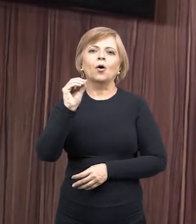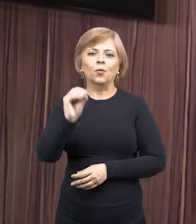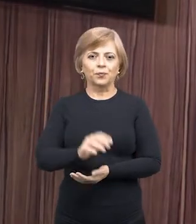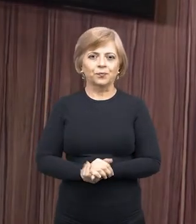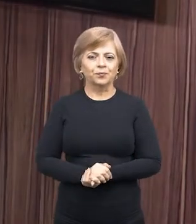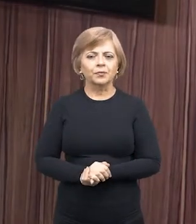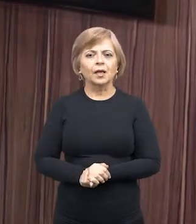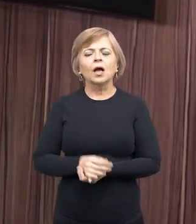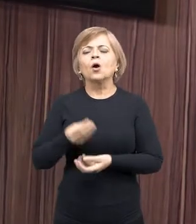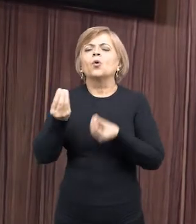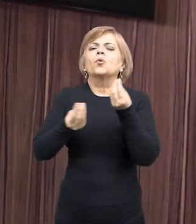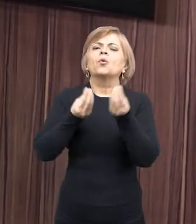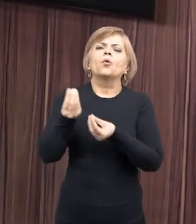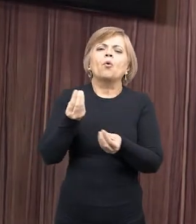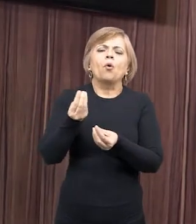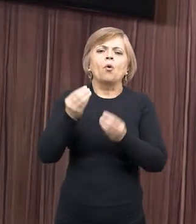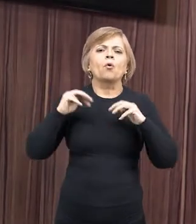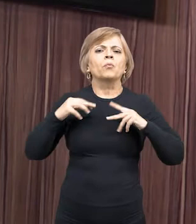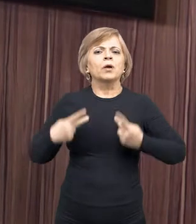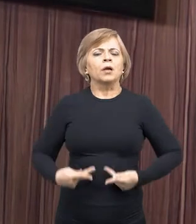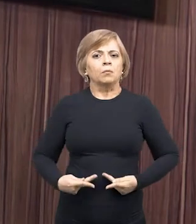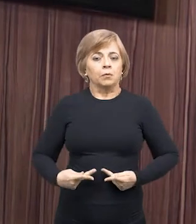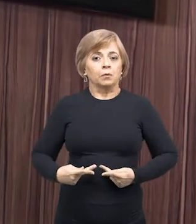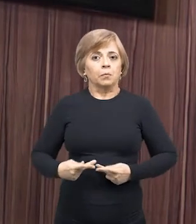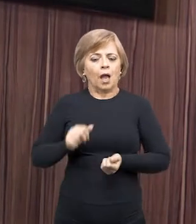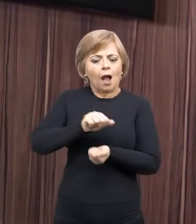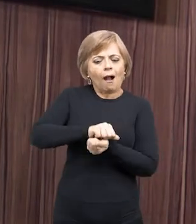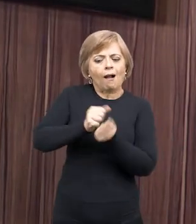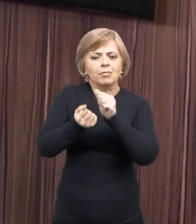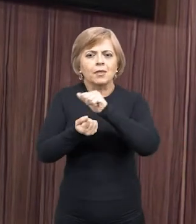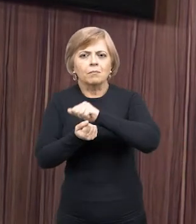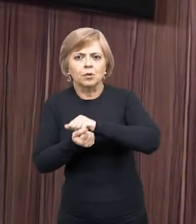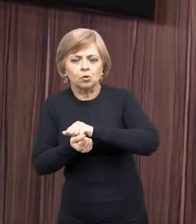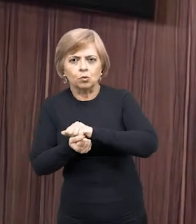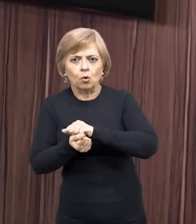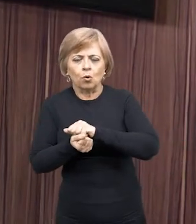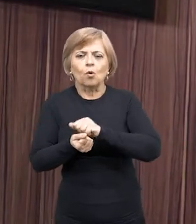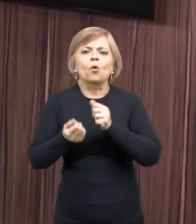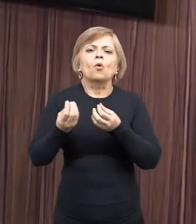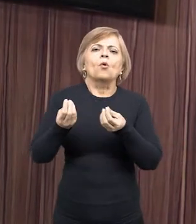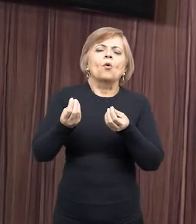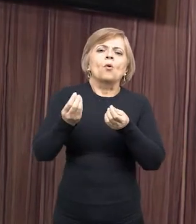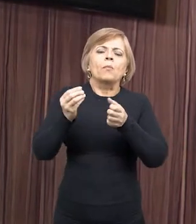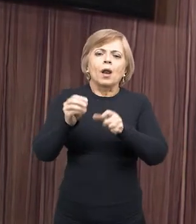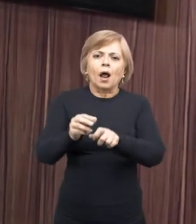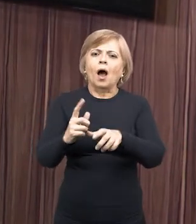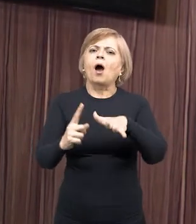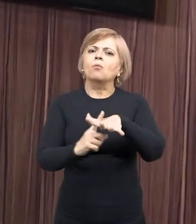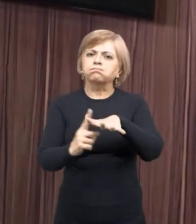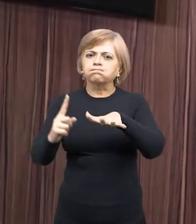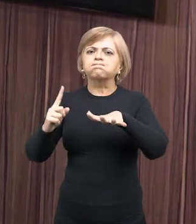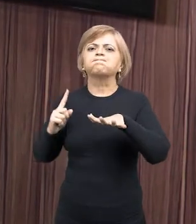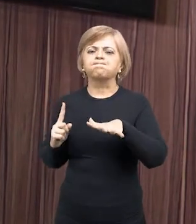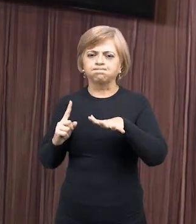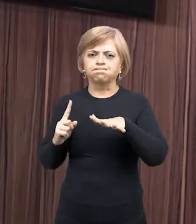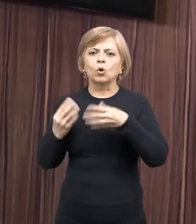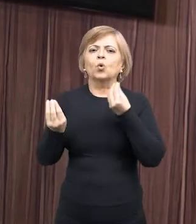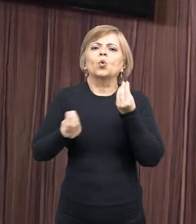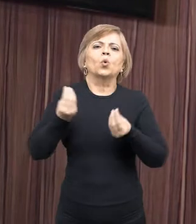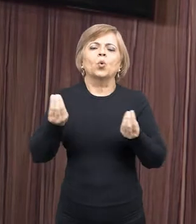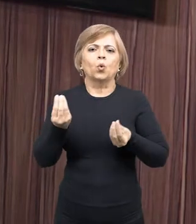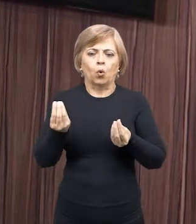que o MPRJ conseguiu se adaptar às exigências do isolamento social e como é que os investimentos